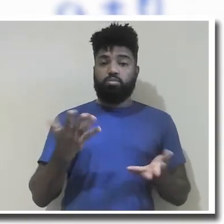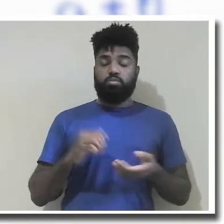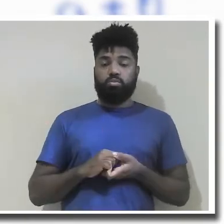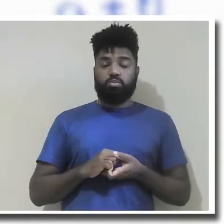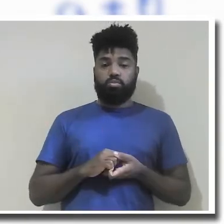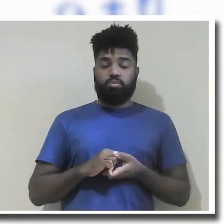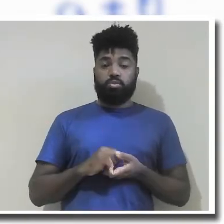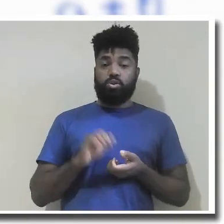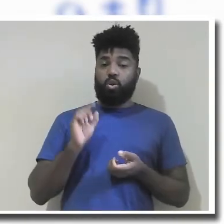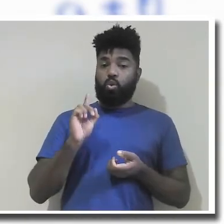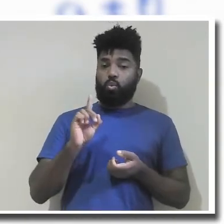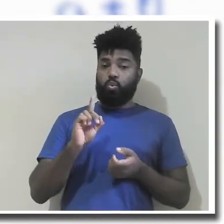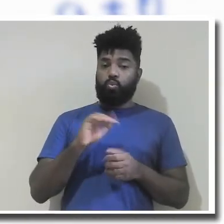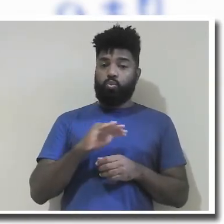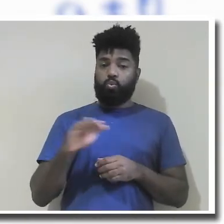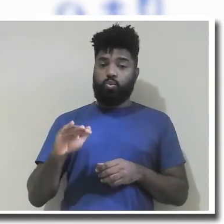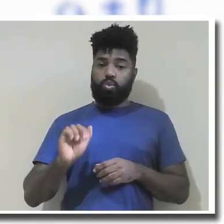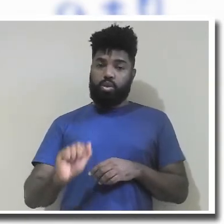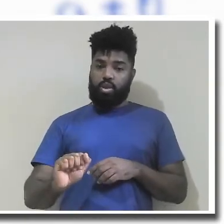1 sobre A.